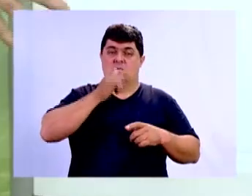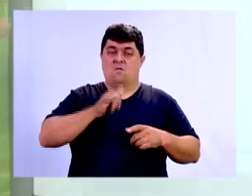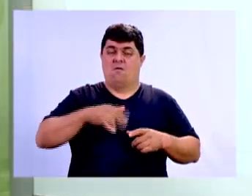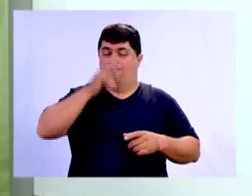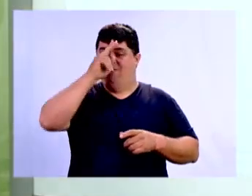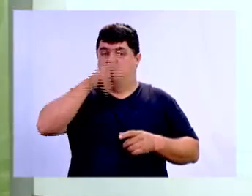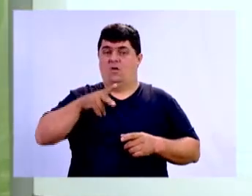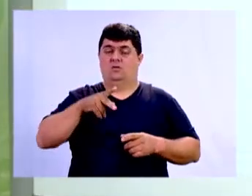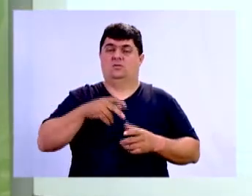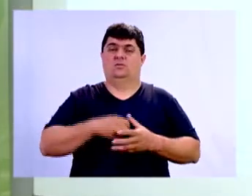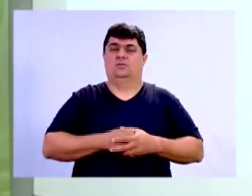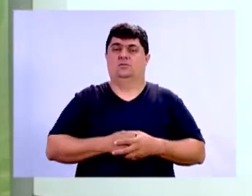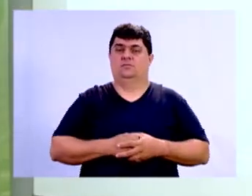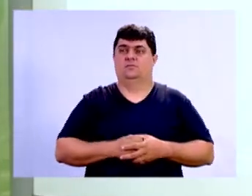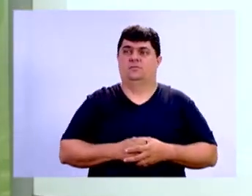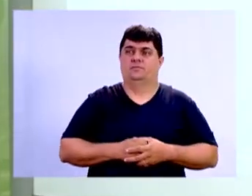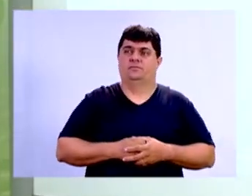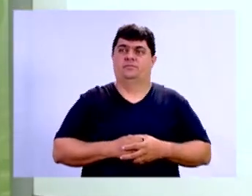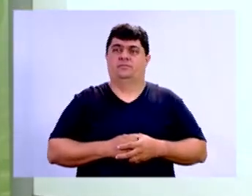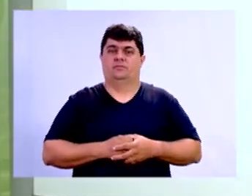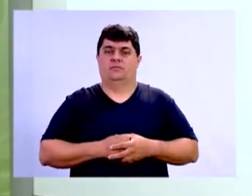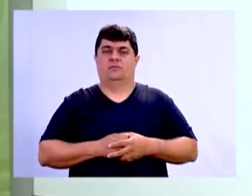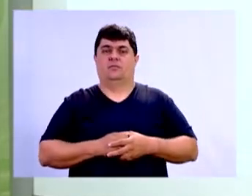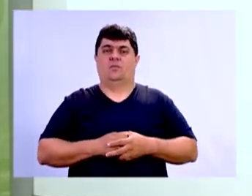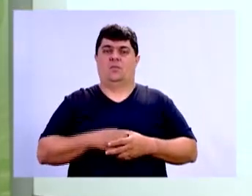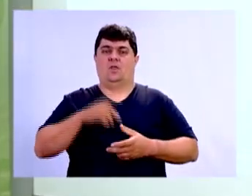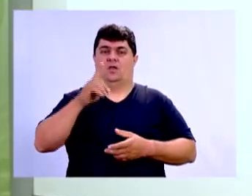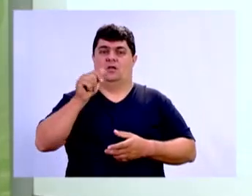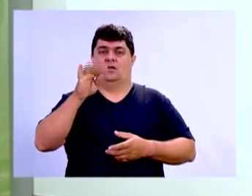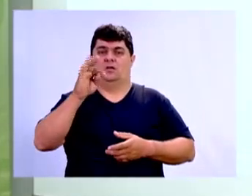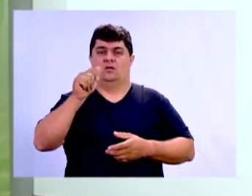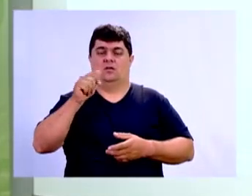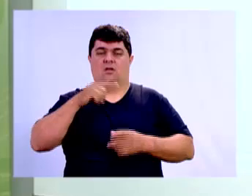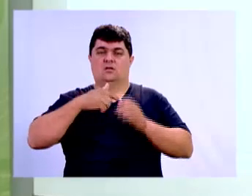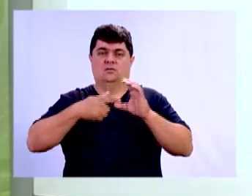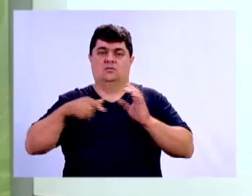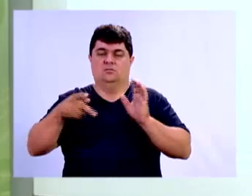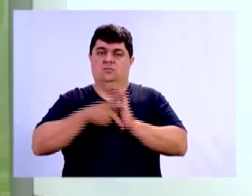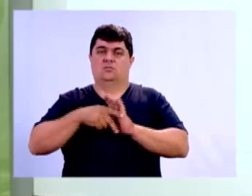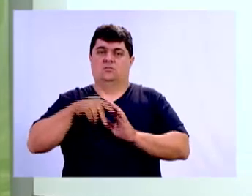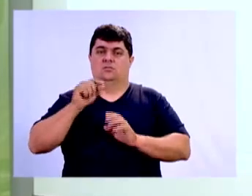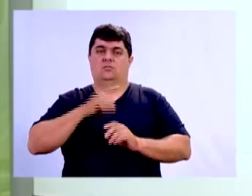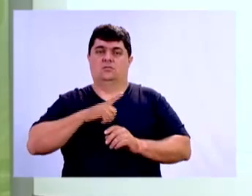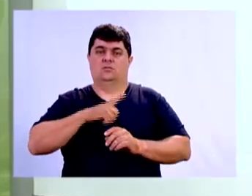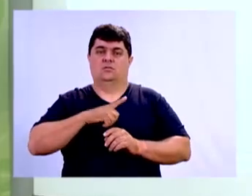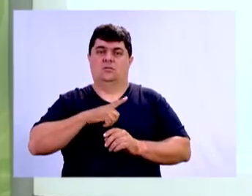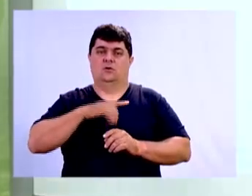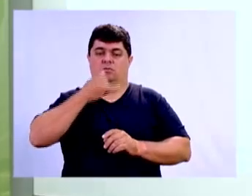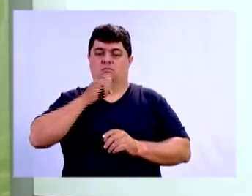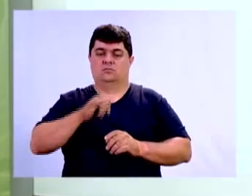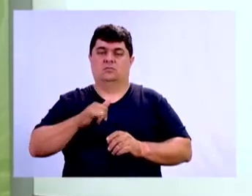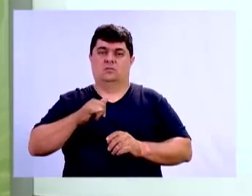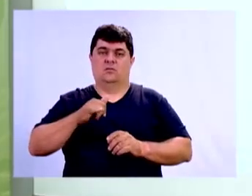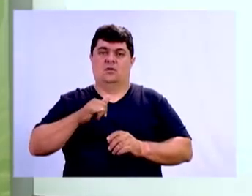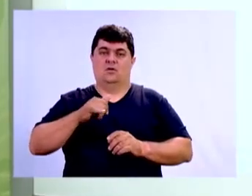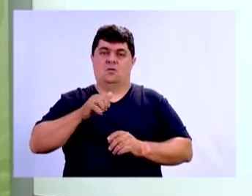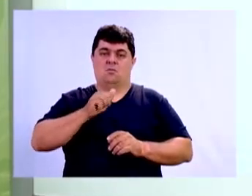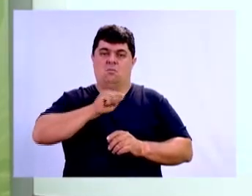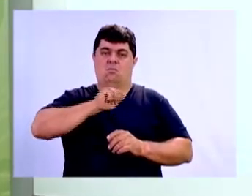cidade, por exemplo, Porto Velho. Para vocês terem uma ideia, gente, o data center do Google, ele chega a consumir mais energia do que a cidade de Porto